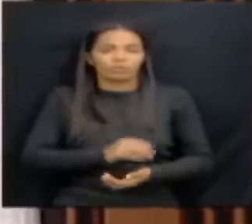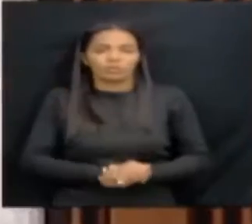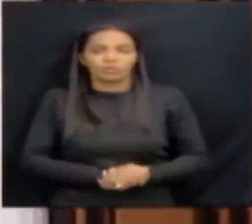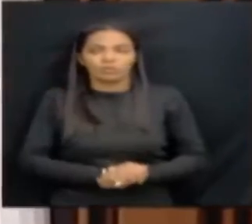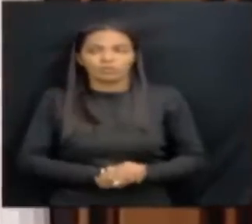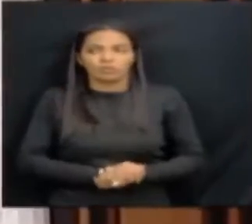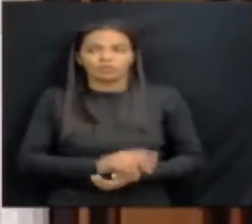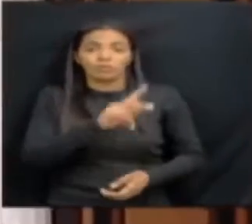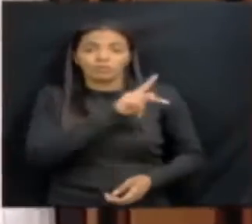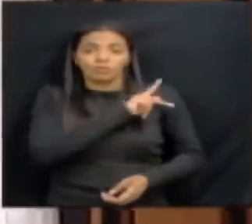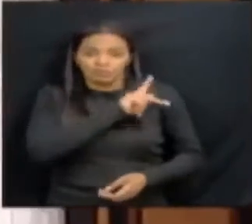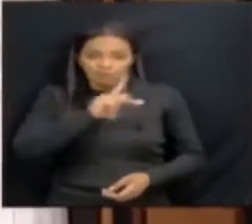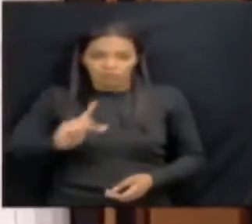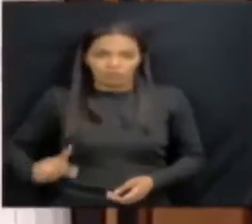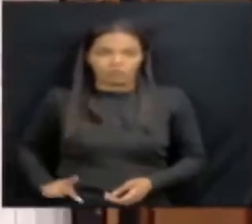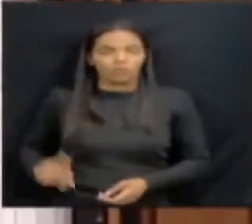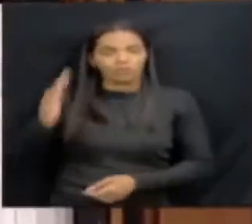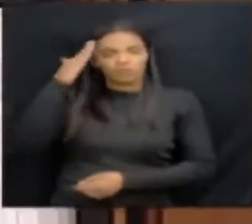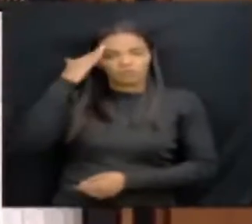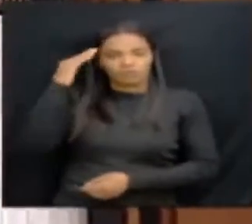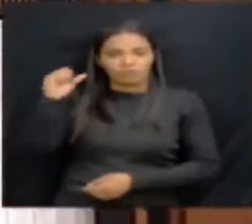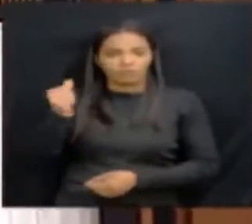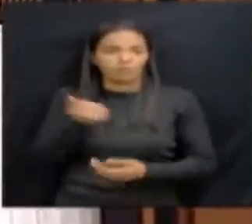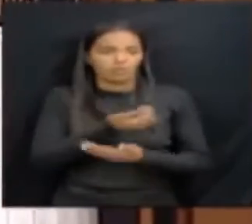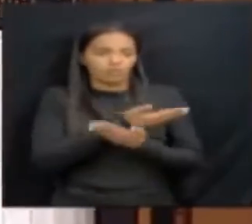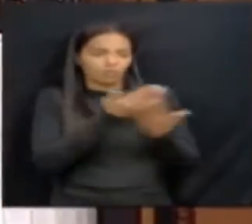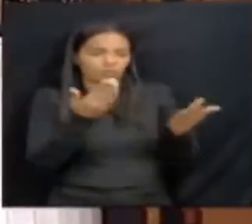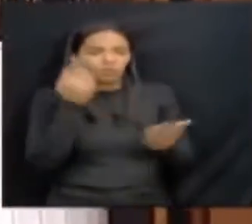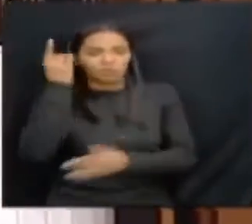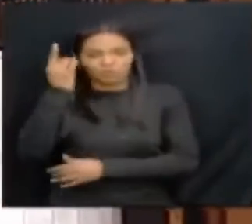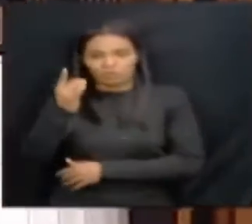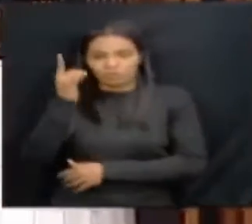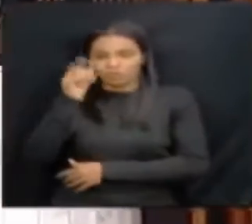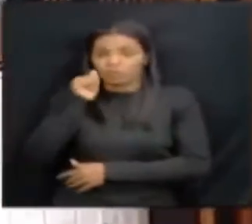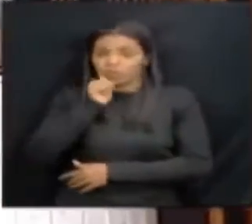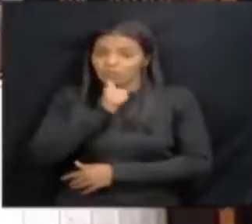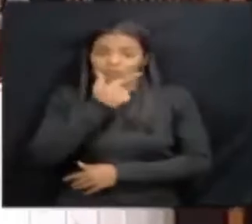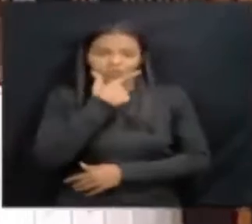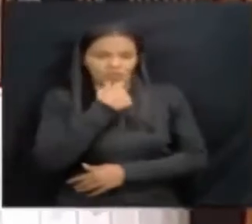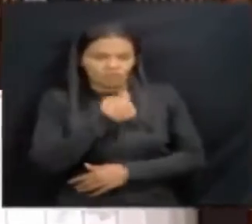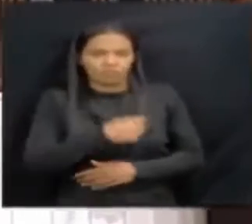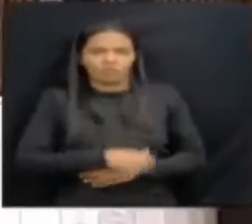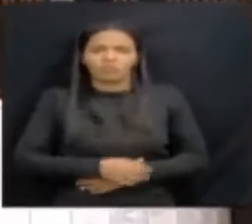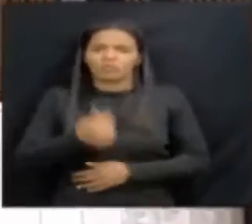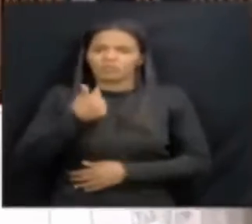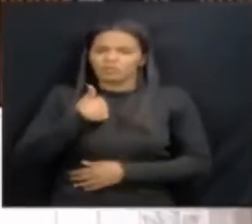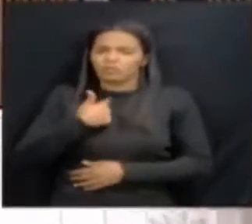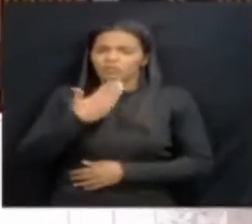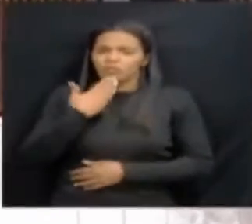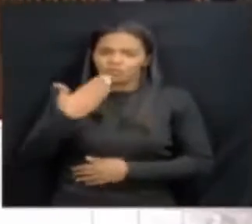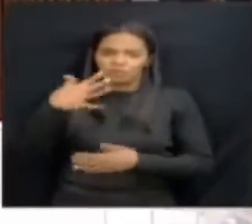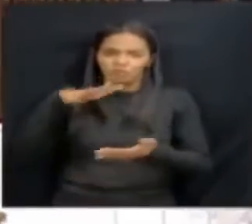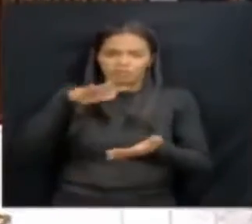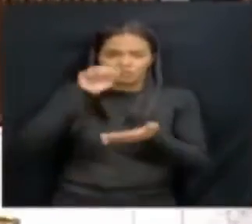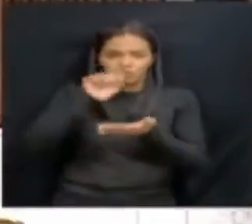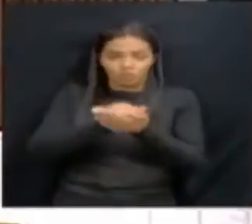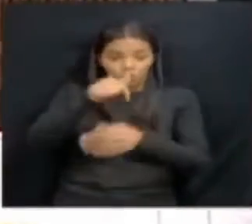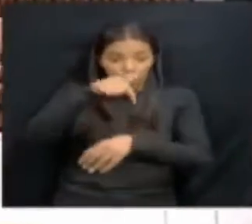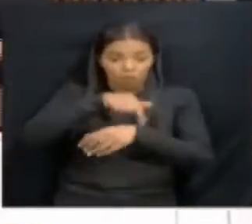Presidente Traiano, demais deputados e deputadas, eu tinha me inscrito no horário da liderança da oposição